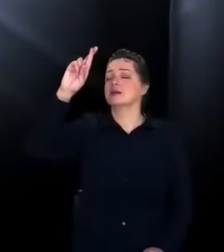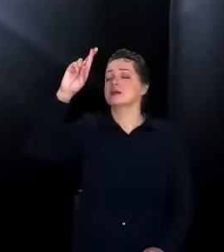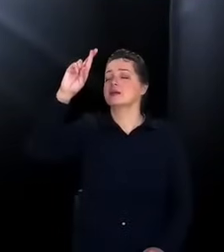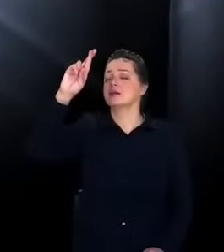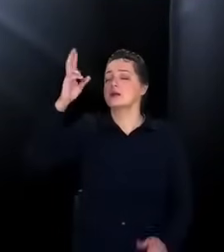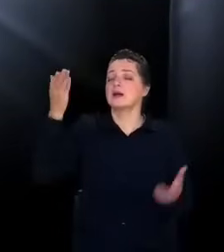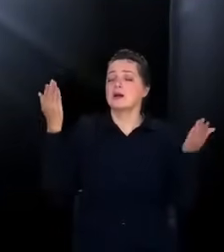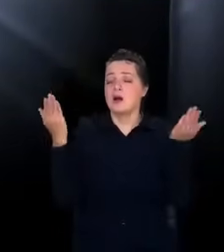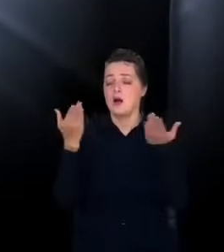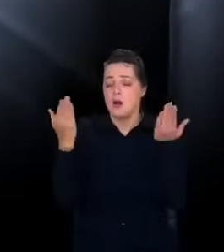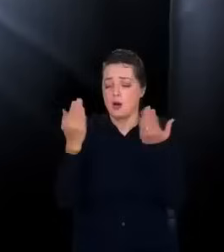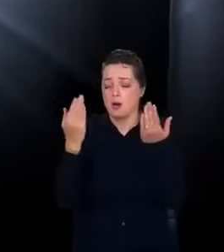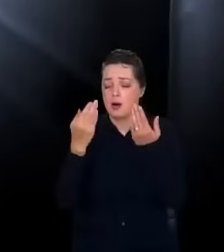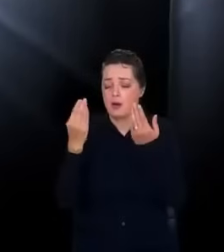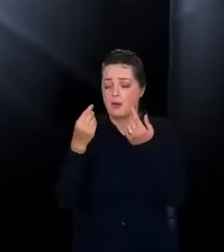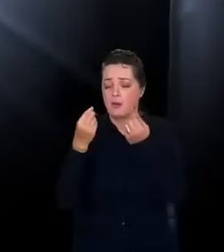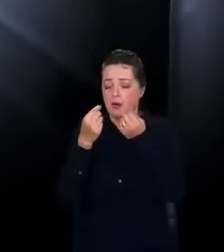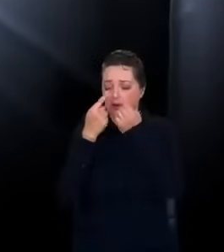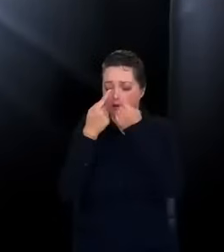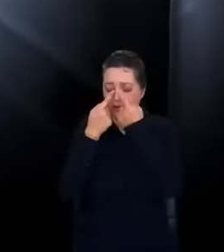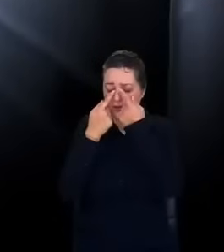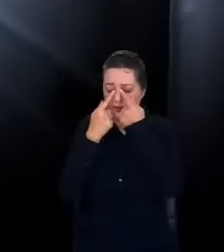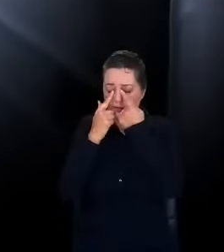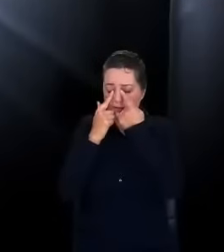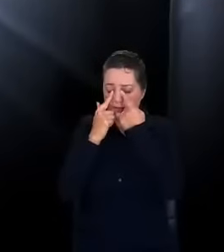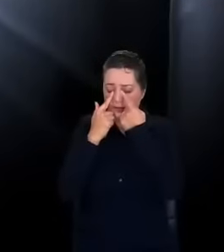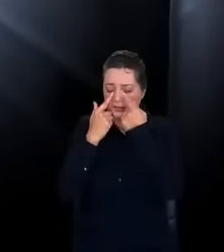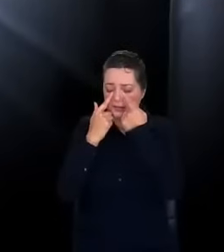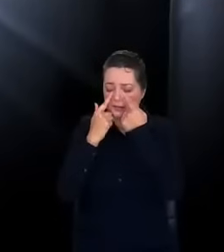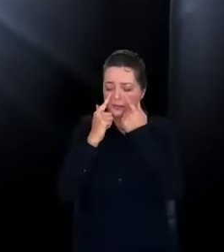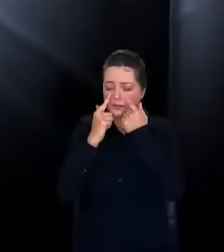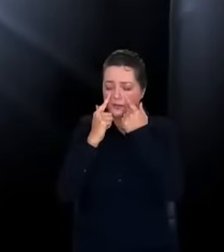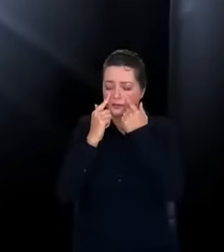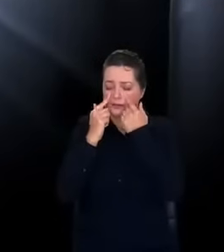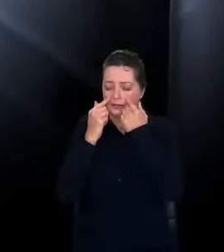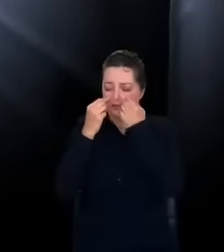Está molhado,